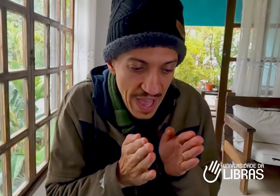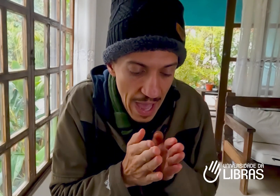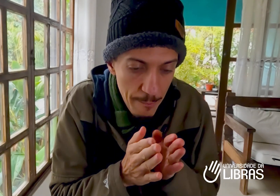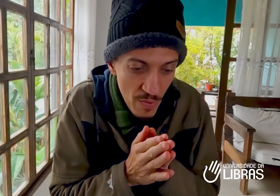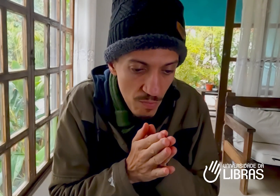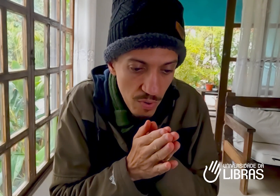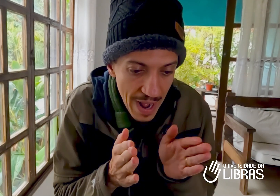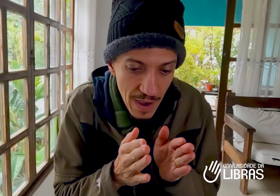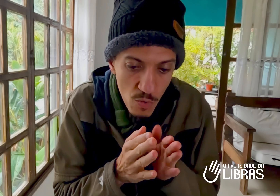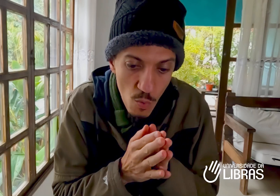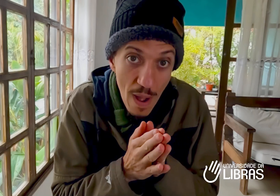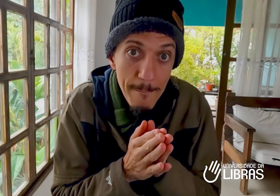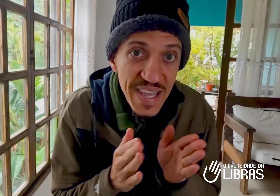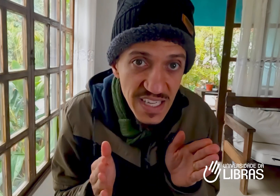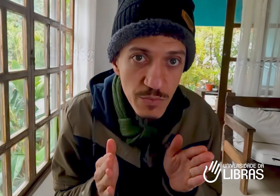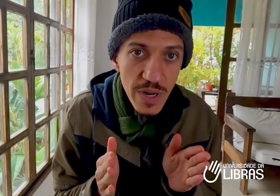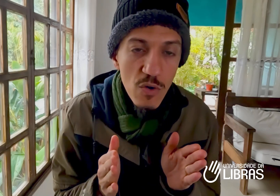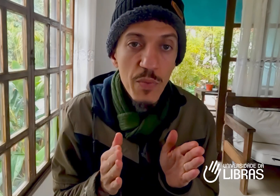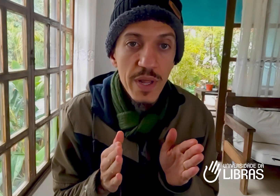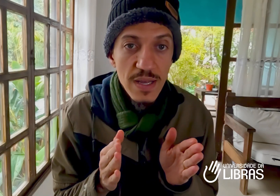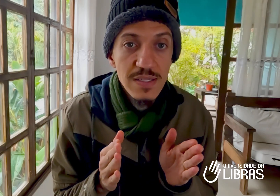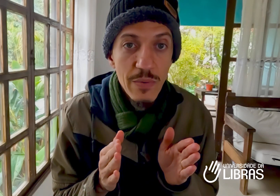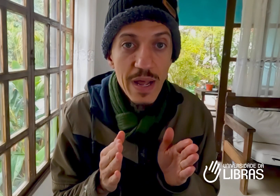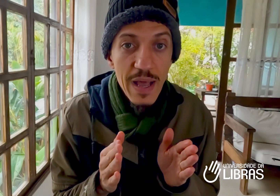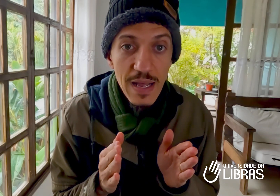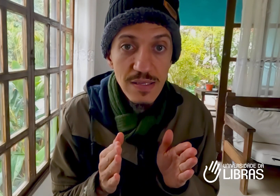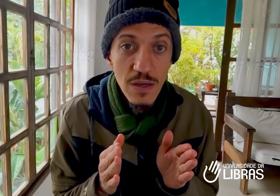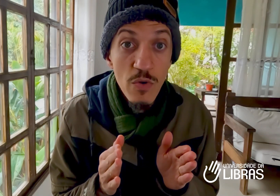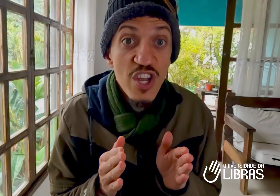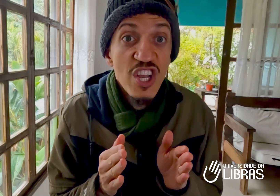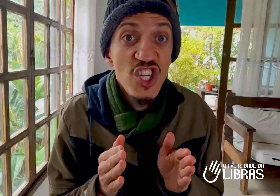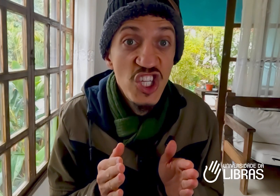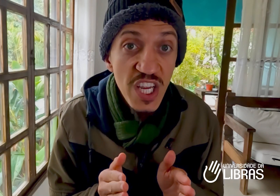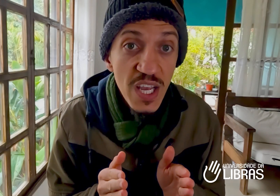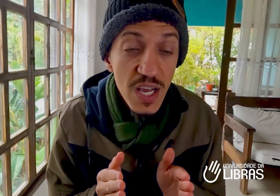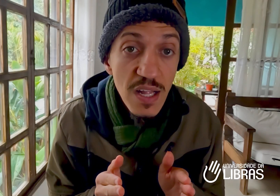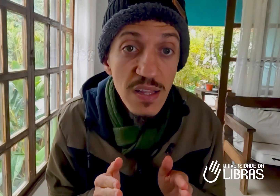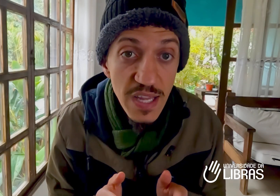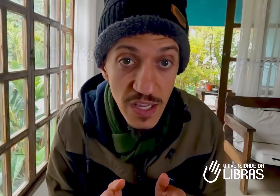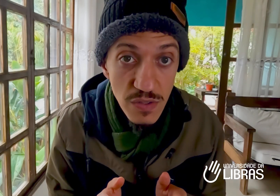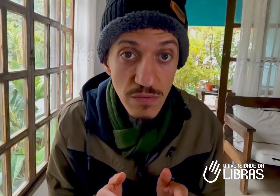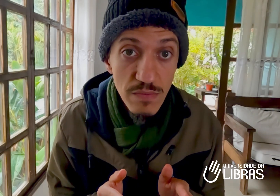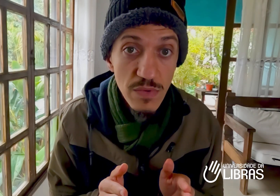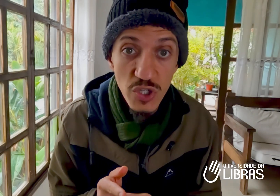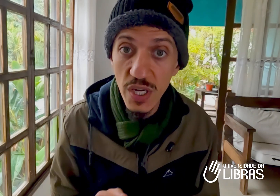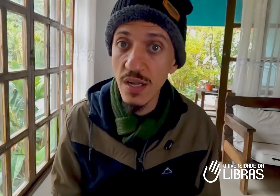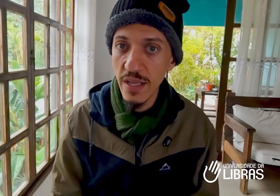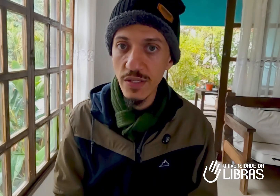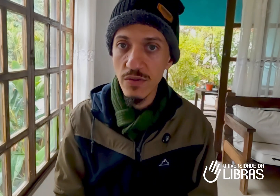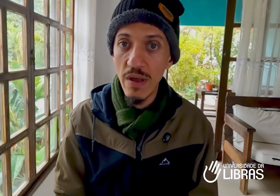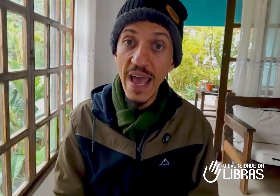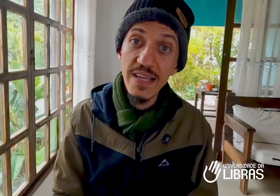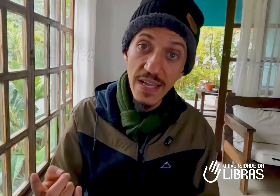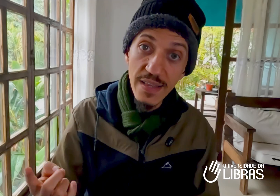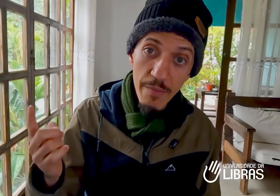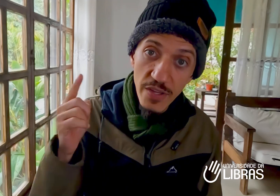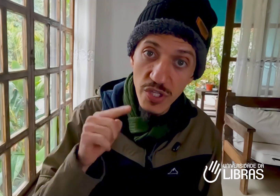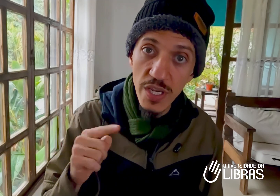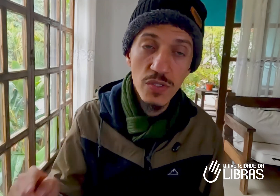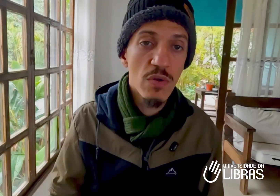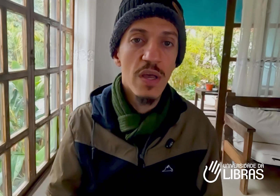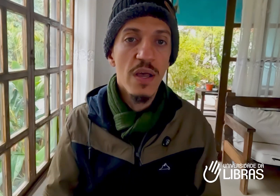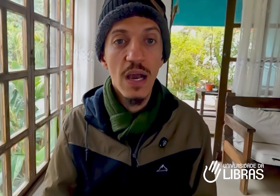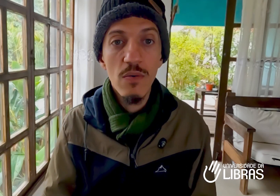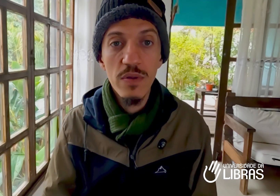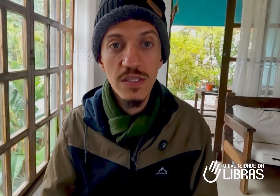um gap, um buraco, um abismo na comunicação e na relação gigantesco. Gigantesco. É exatamente